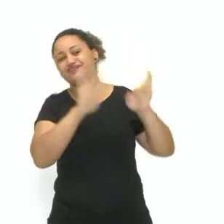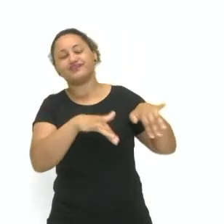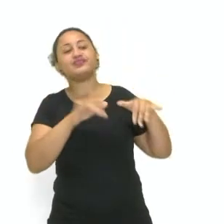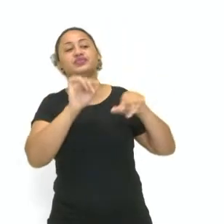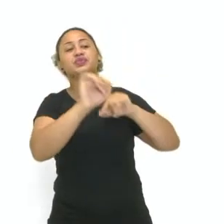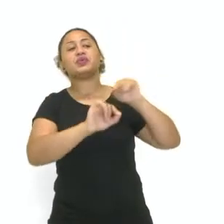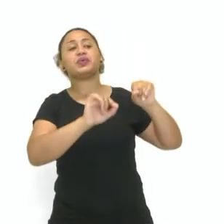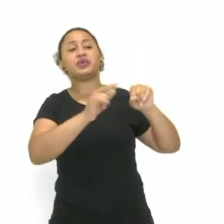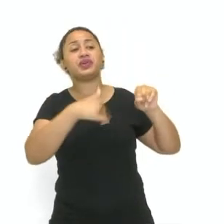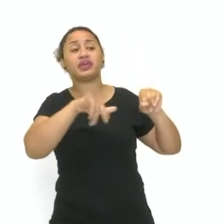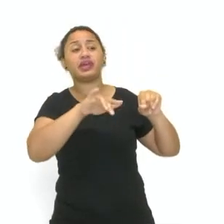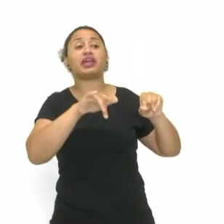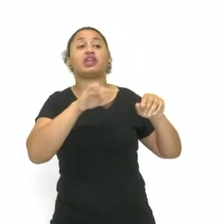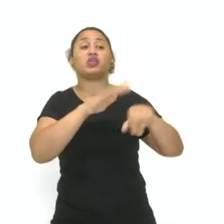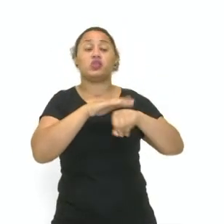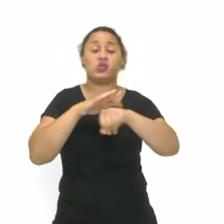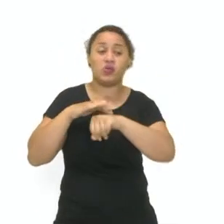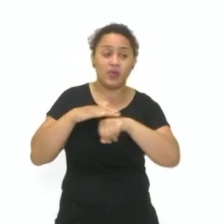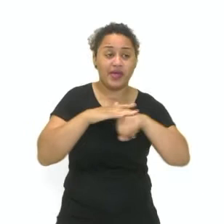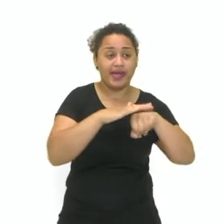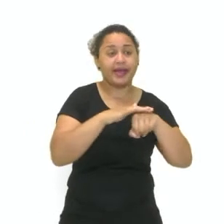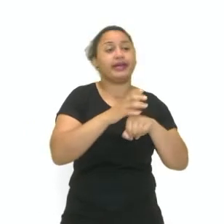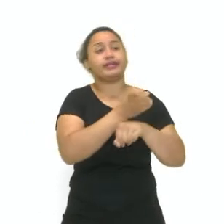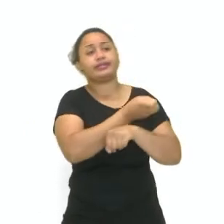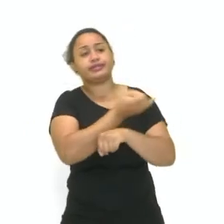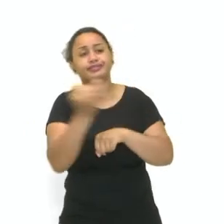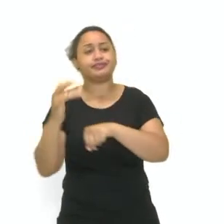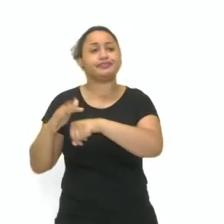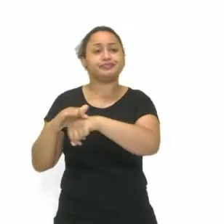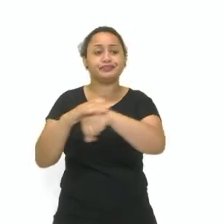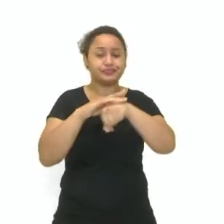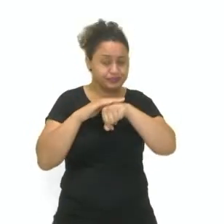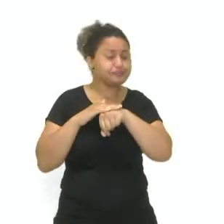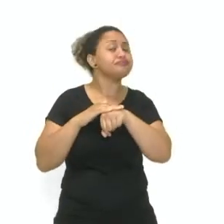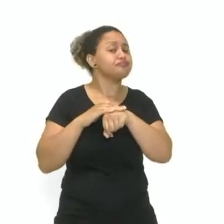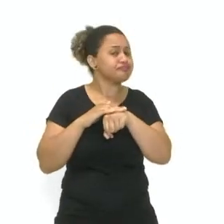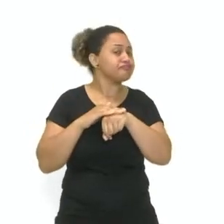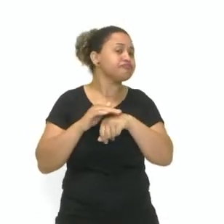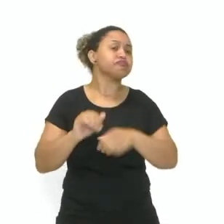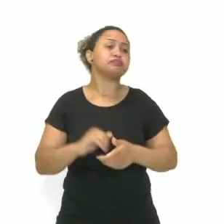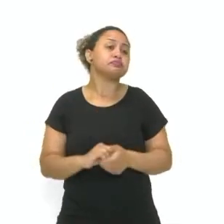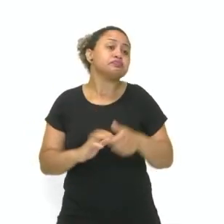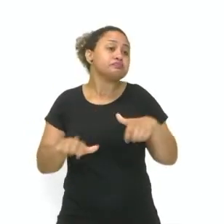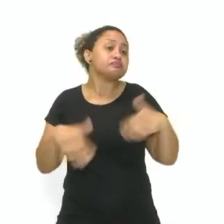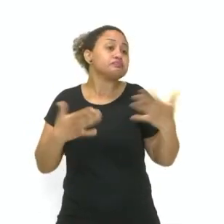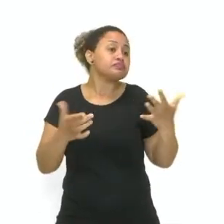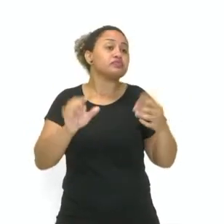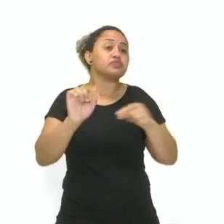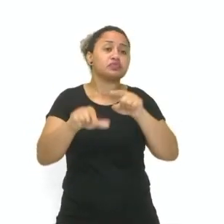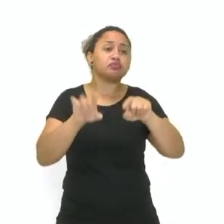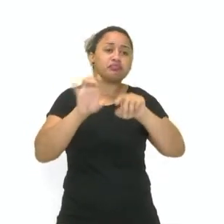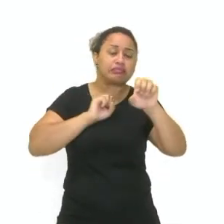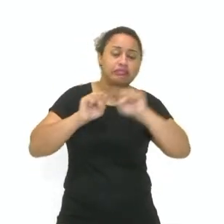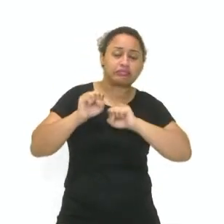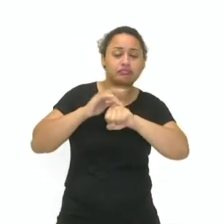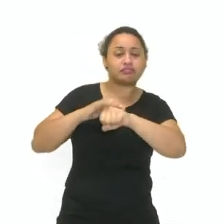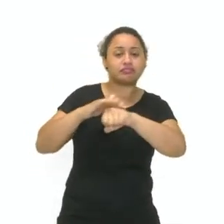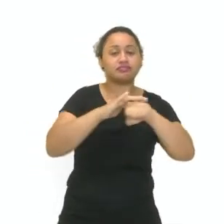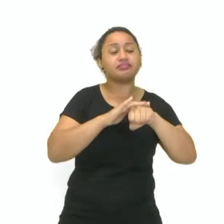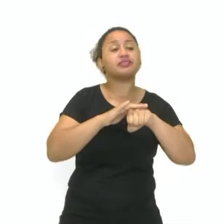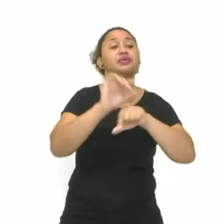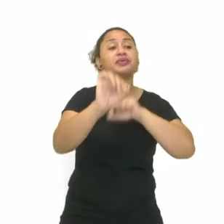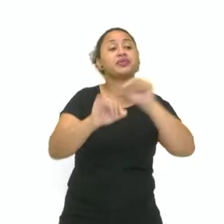diagnósticos de malária, pneumonia, verminoses e desnutrição. Coleção de moléstias a acometer